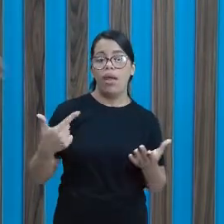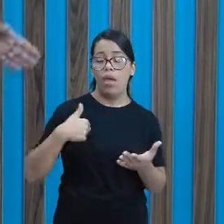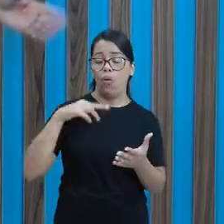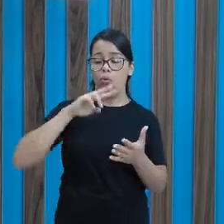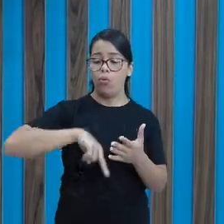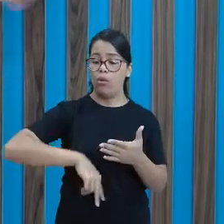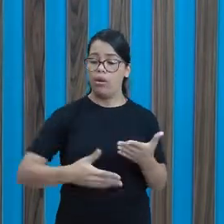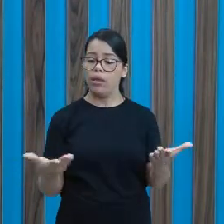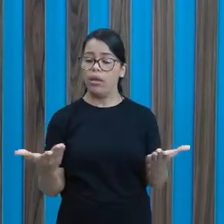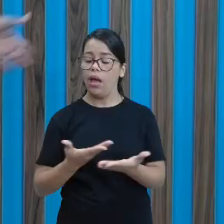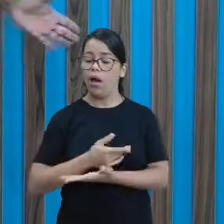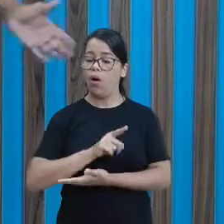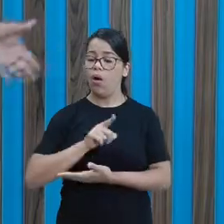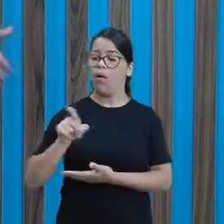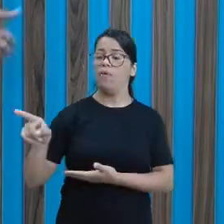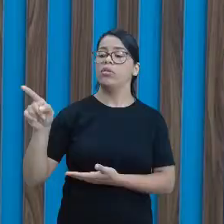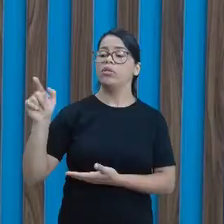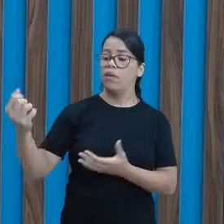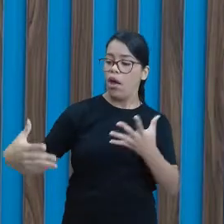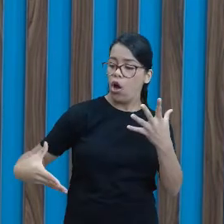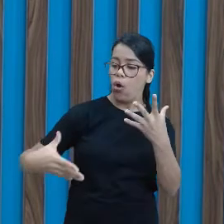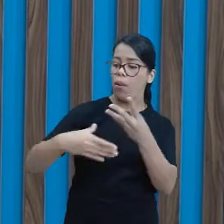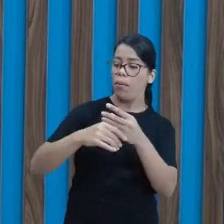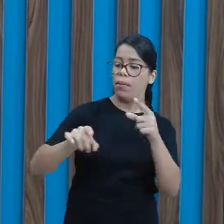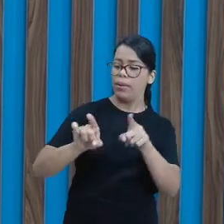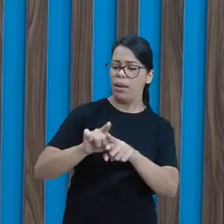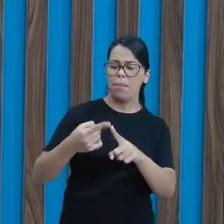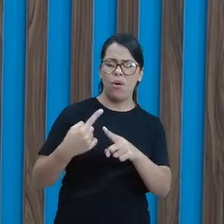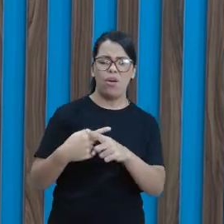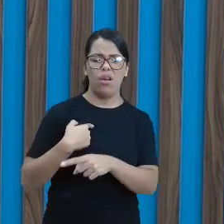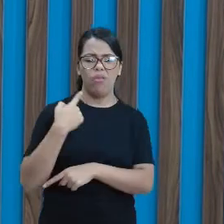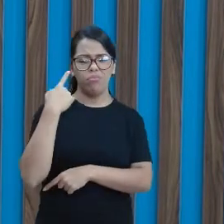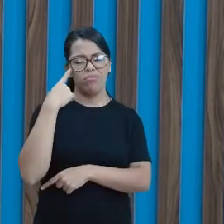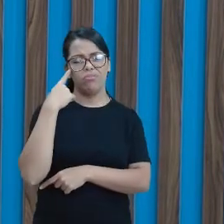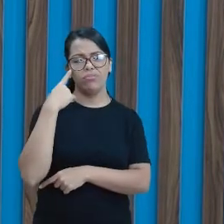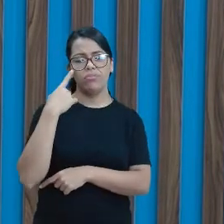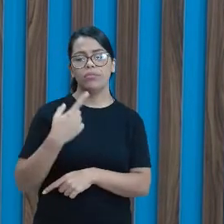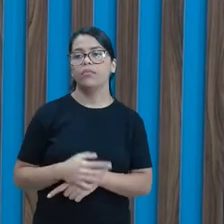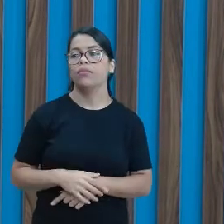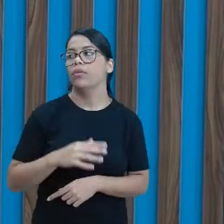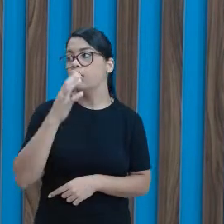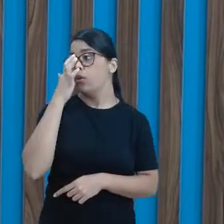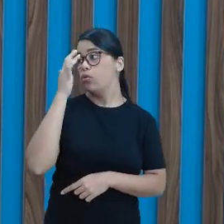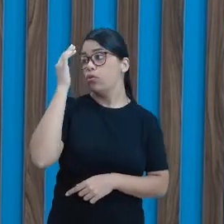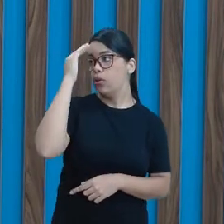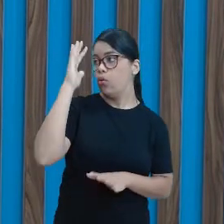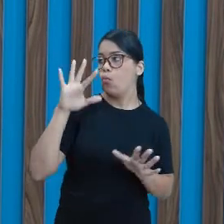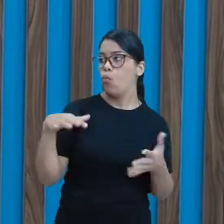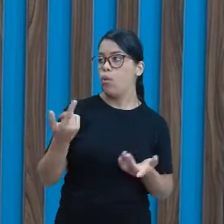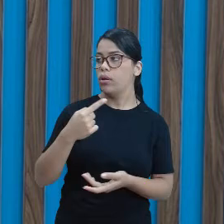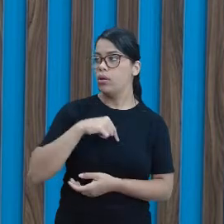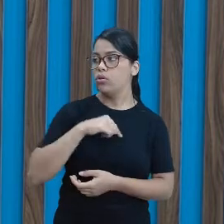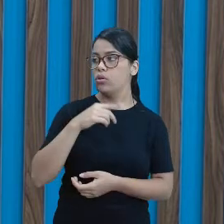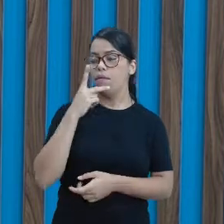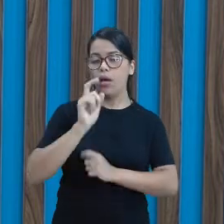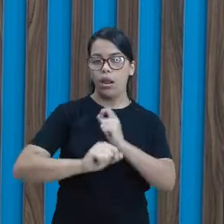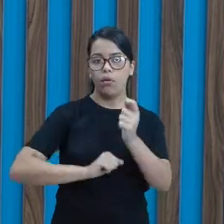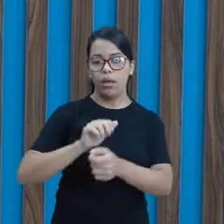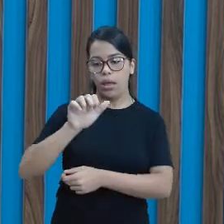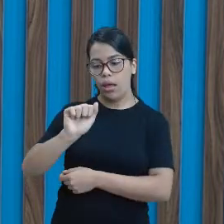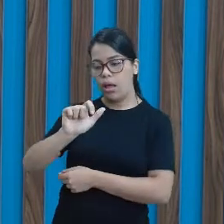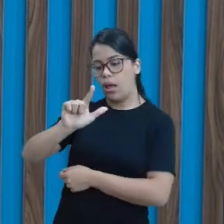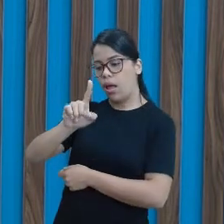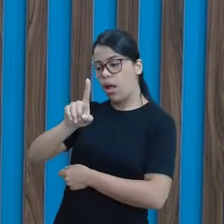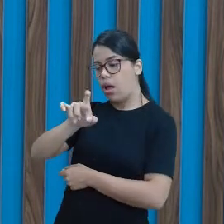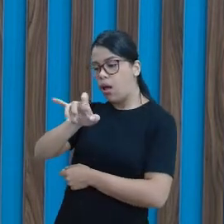Vamos para eles, embora. eu fiquei até meio tonto de tanta... Quando a gente fala em aldeia, né, professor, a questão dos índios.